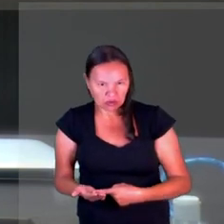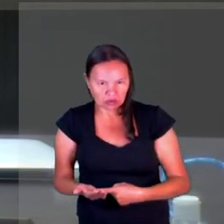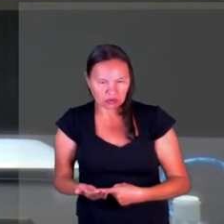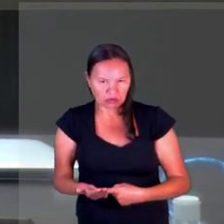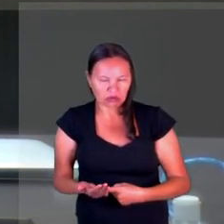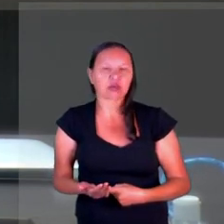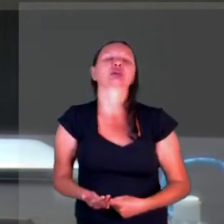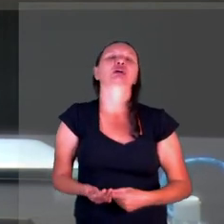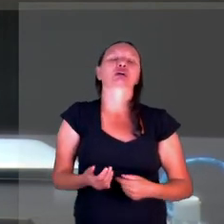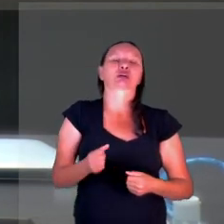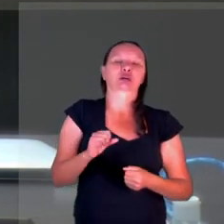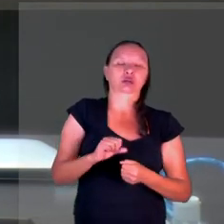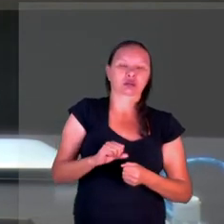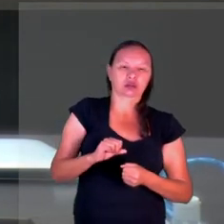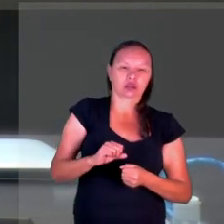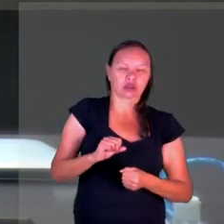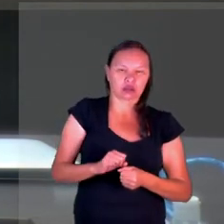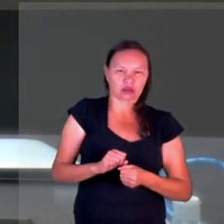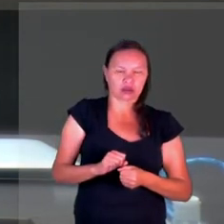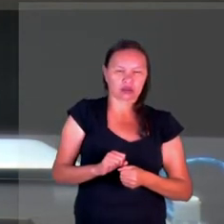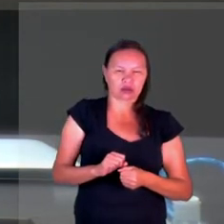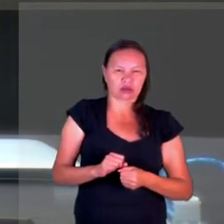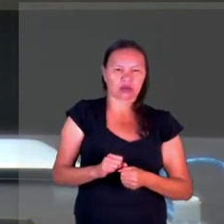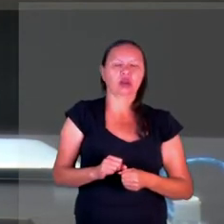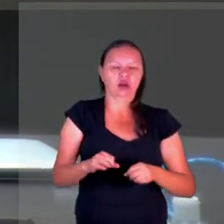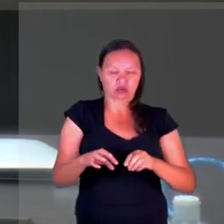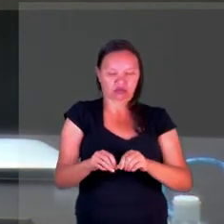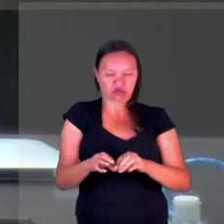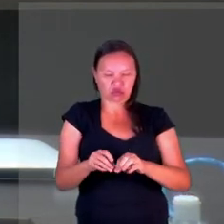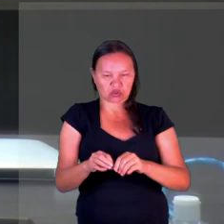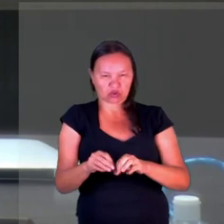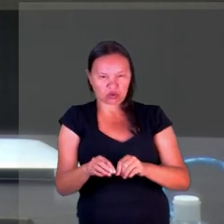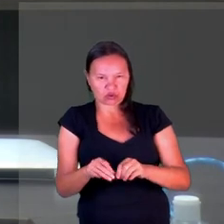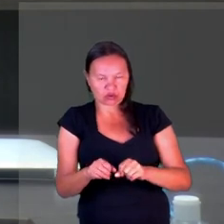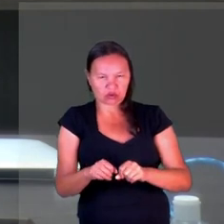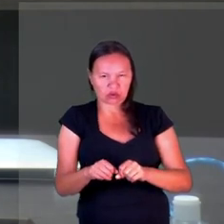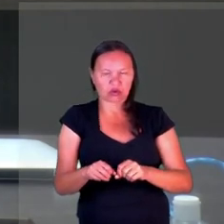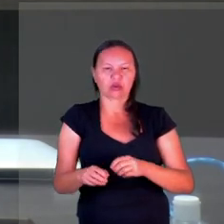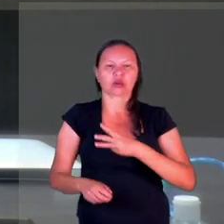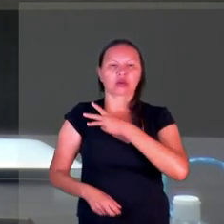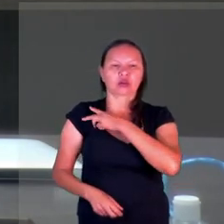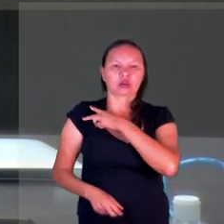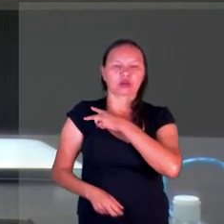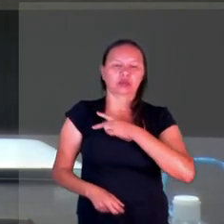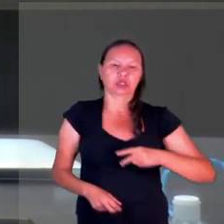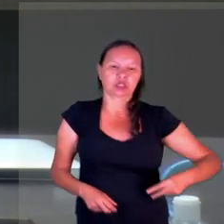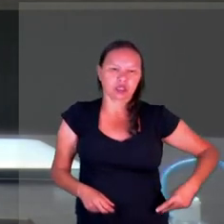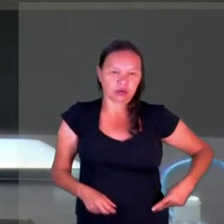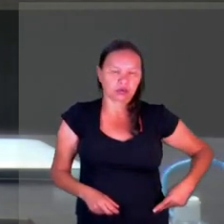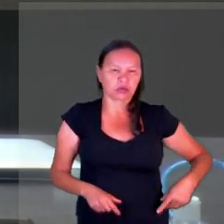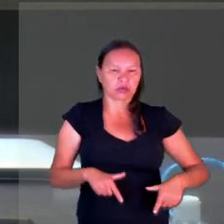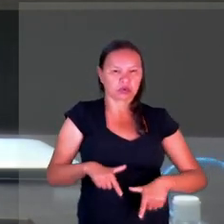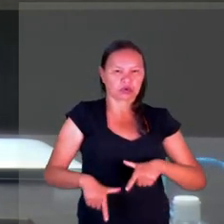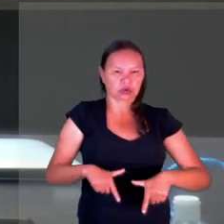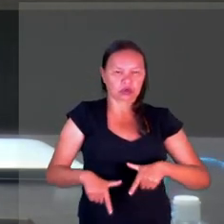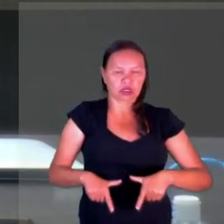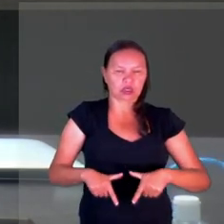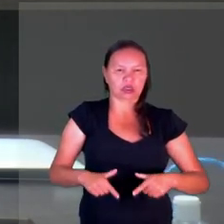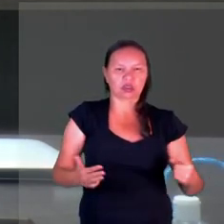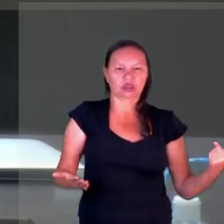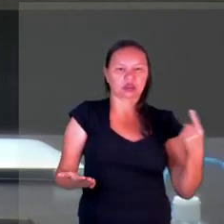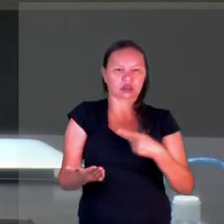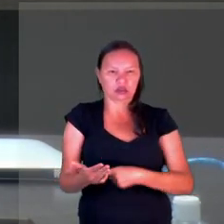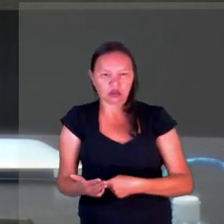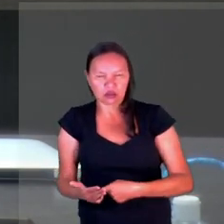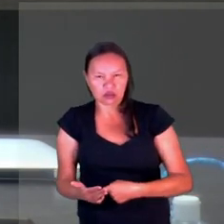danos eh causados pelo agrotóxico e o o Ministério Público do Trabalho né Eh entrou com uma a